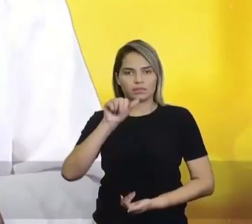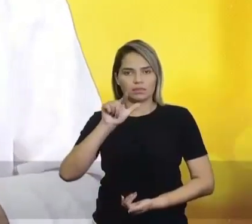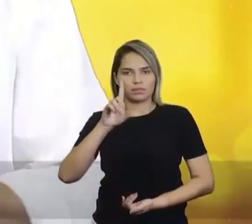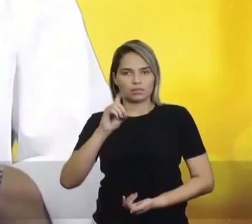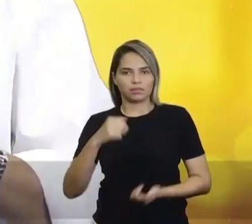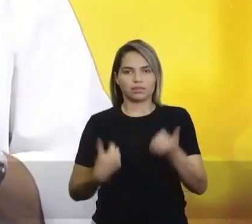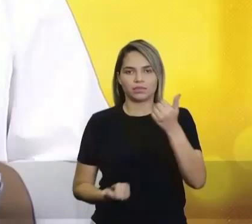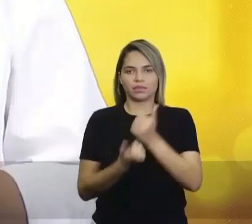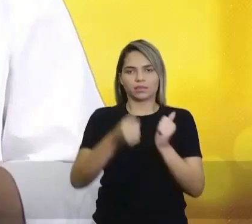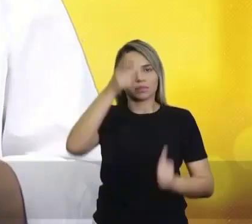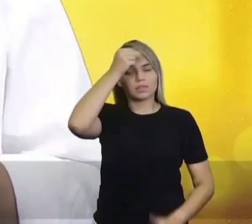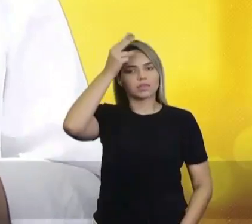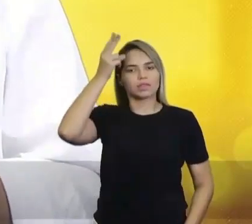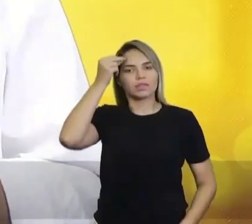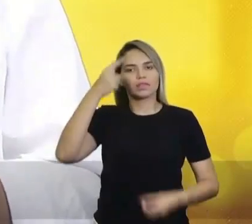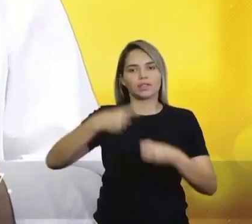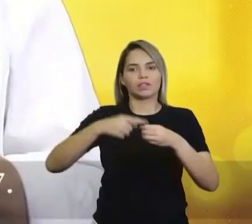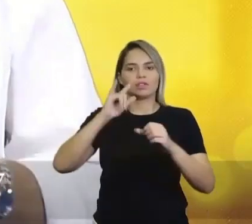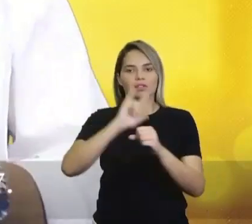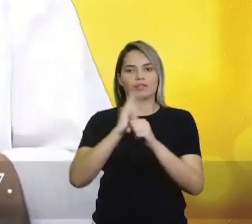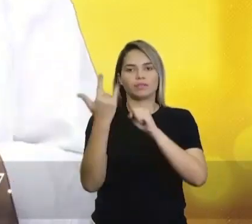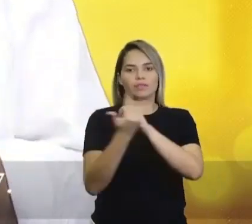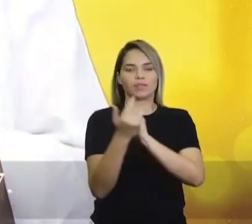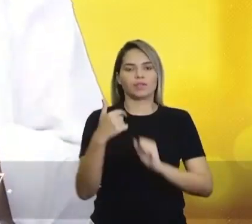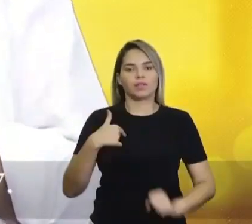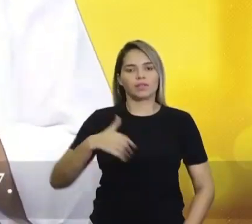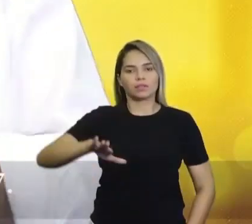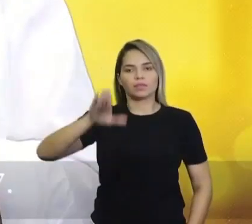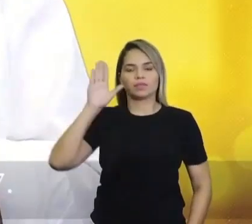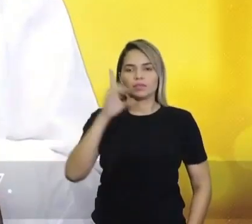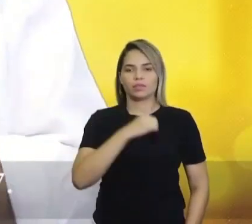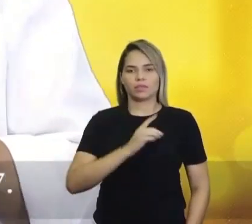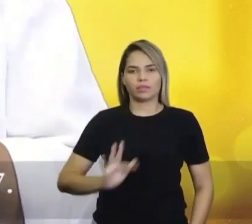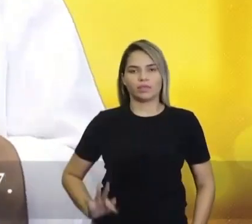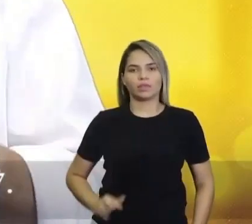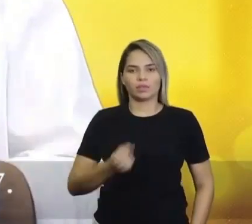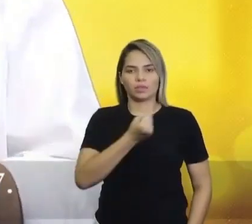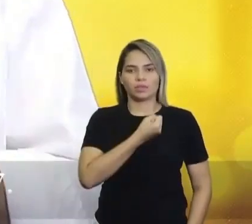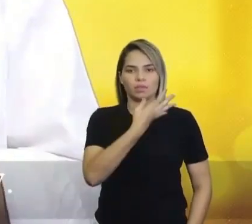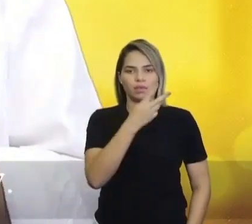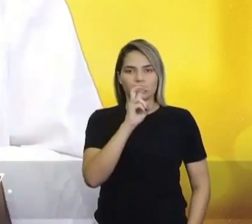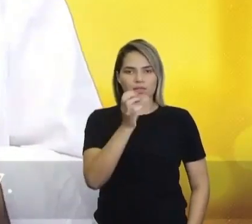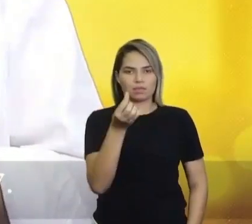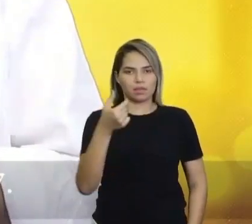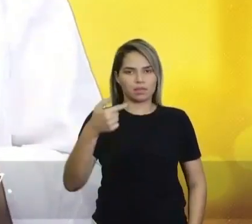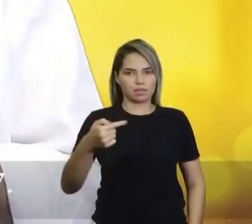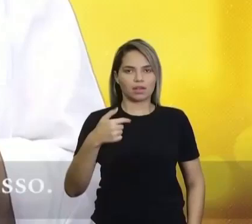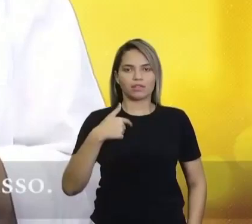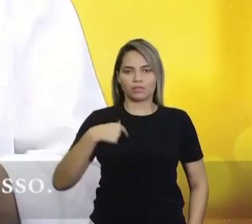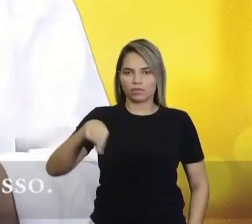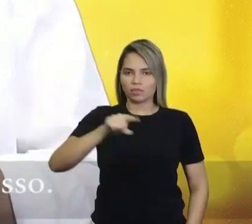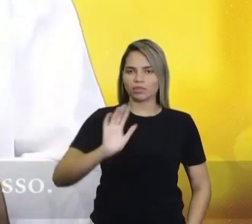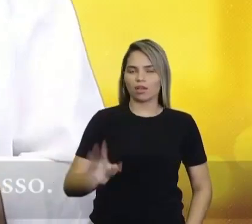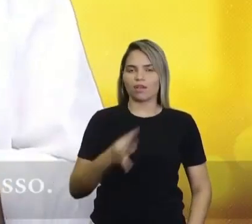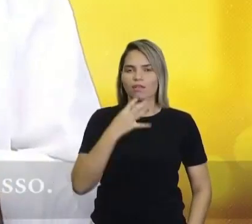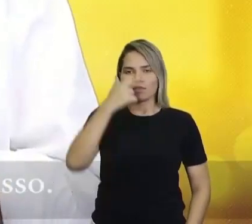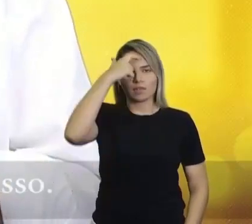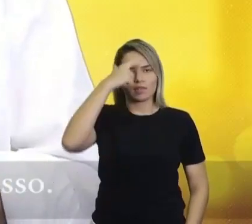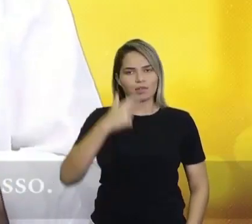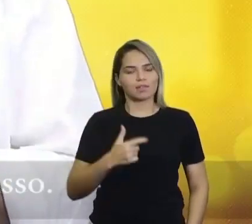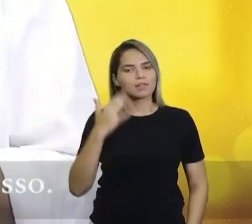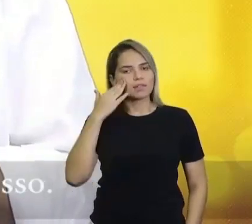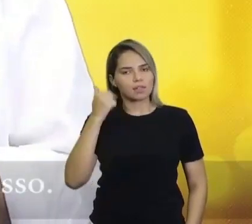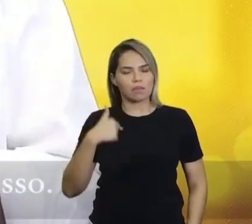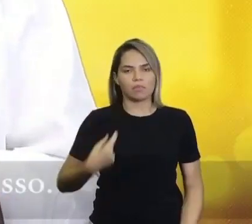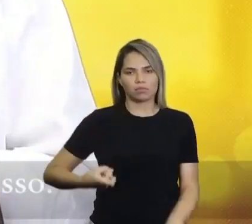Sou Arnaldo, vice-prefeito de São Gonçalo, candidato a deputado federal com o número 4567. Você me conhece